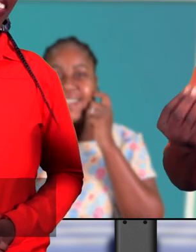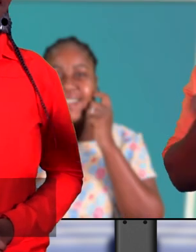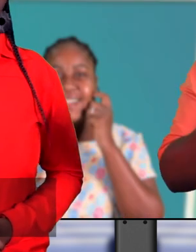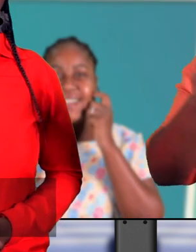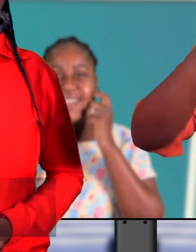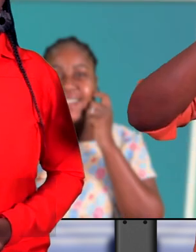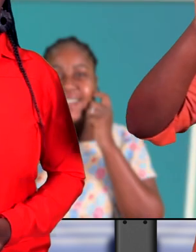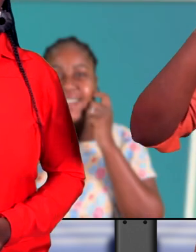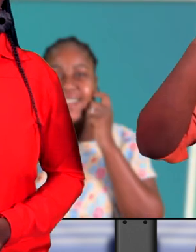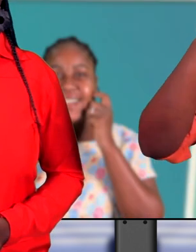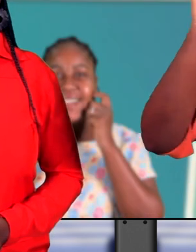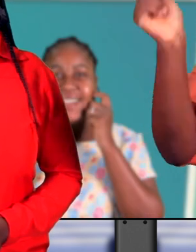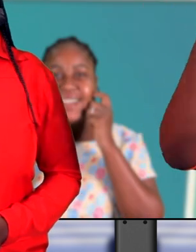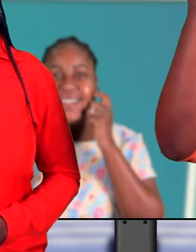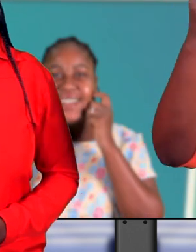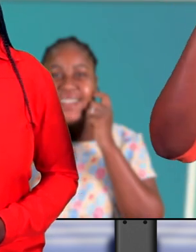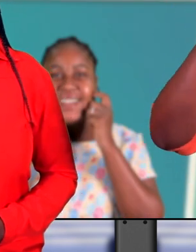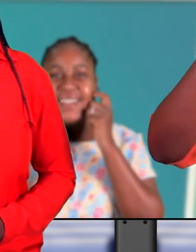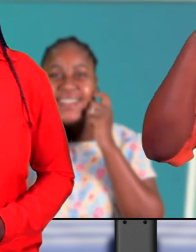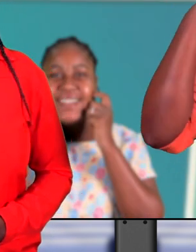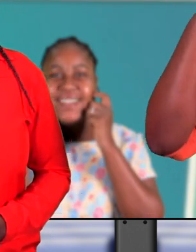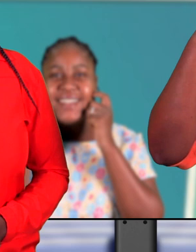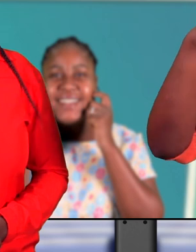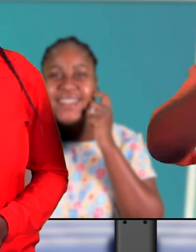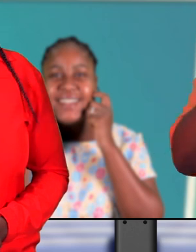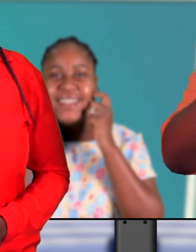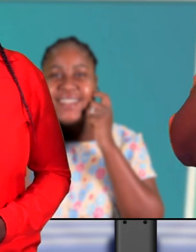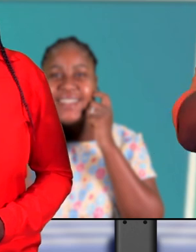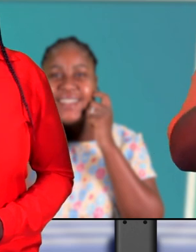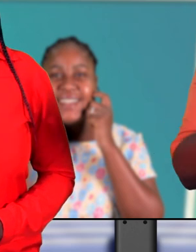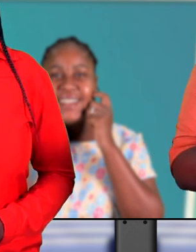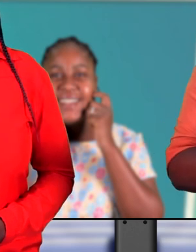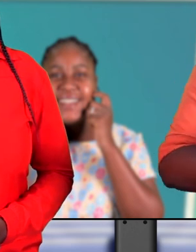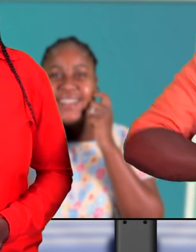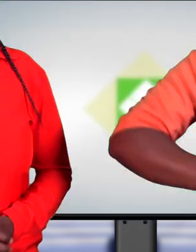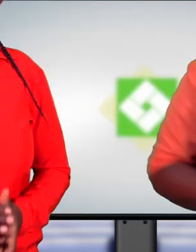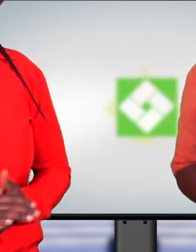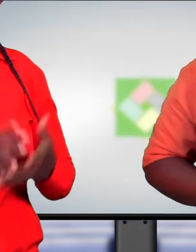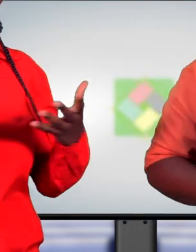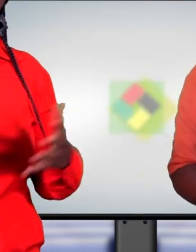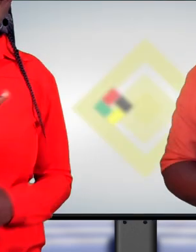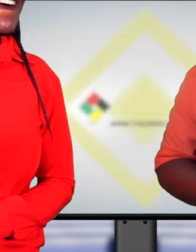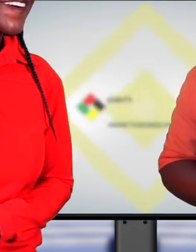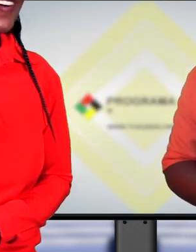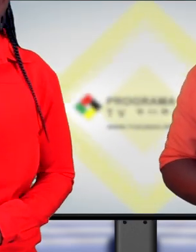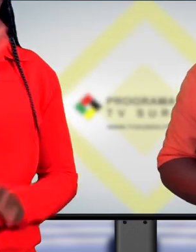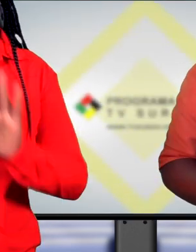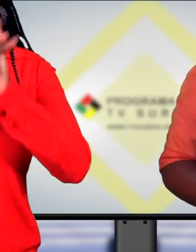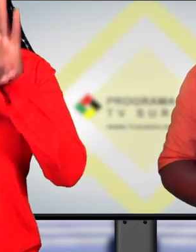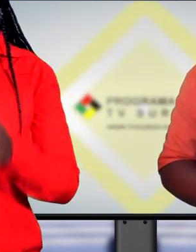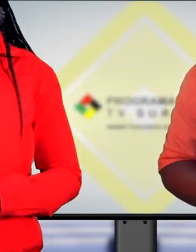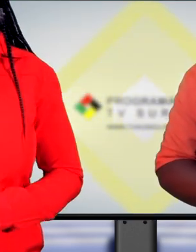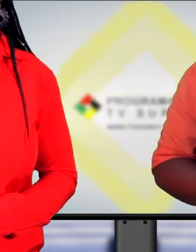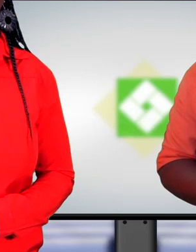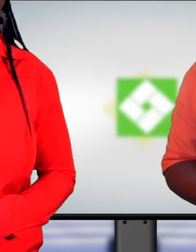filhos. Saiba como desejar festas felizes em língua de sinais. Olá, está no ar